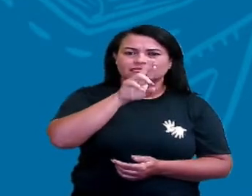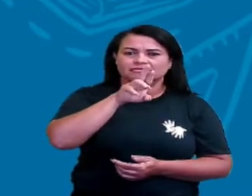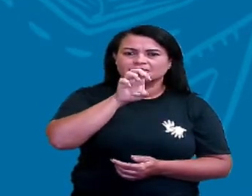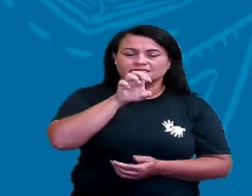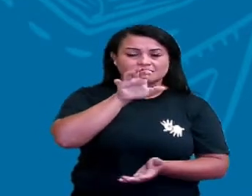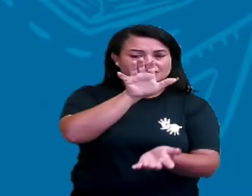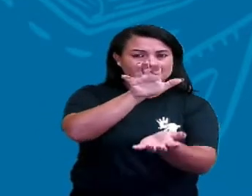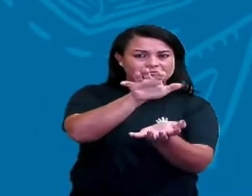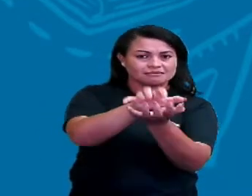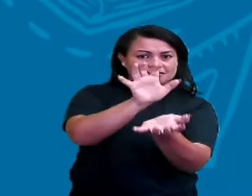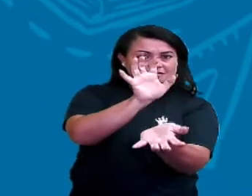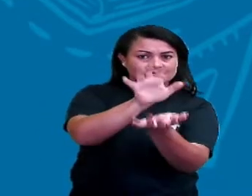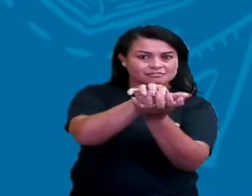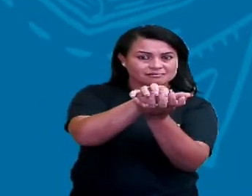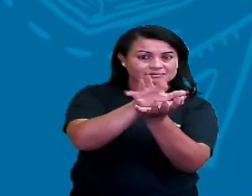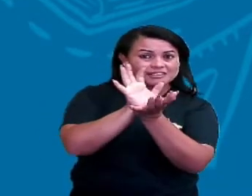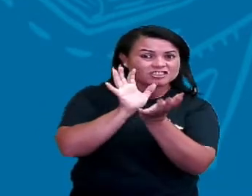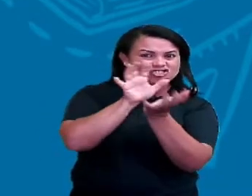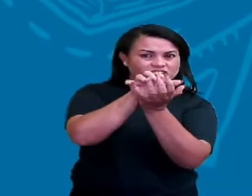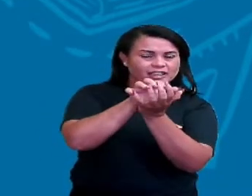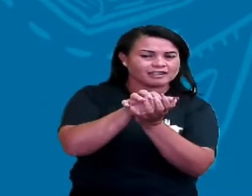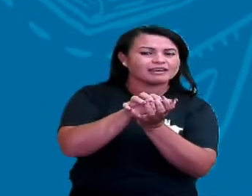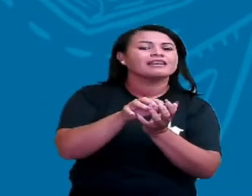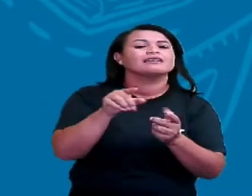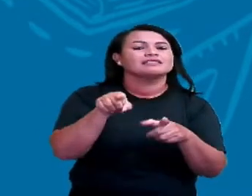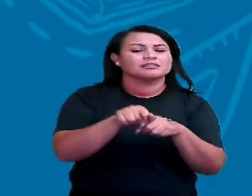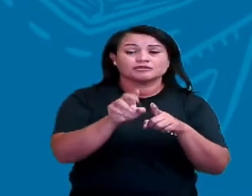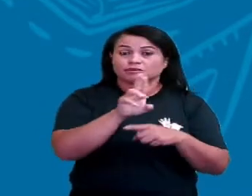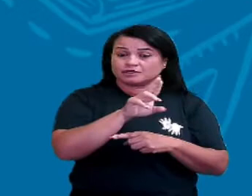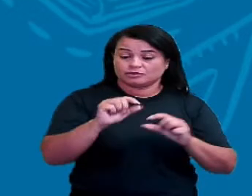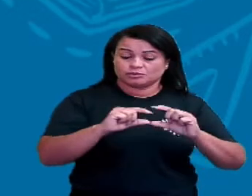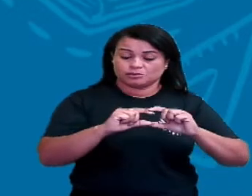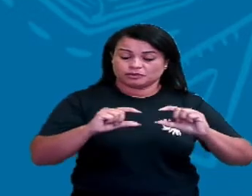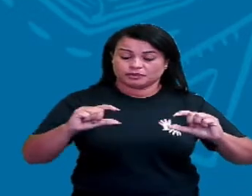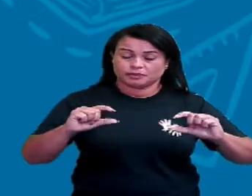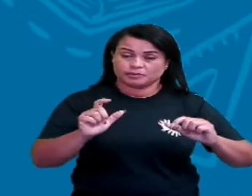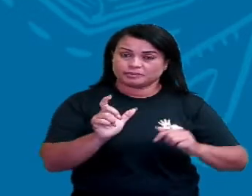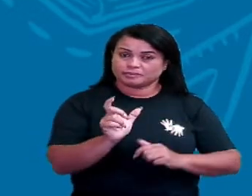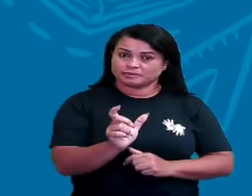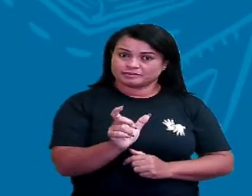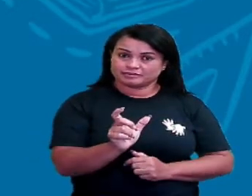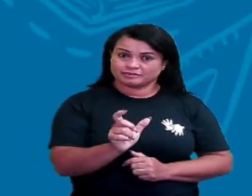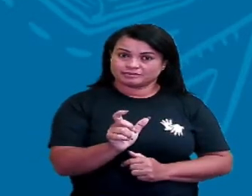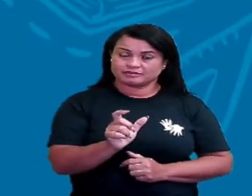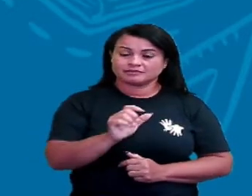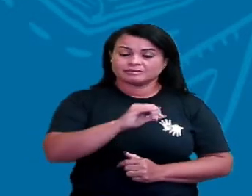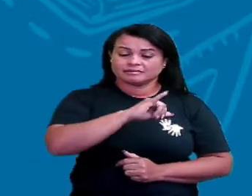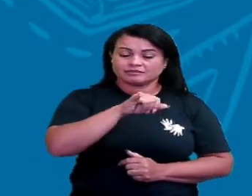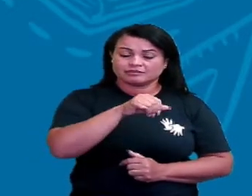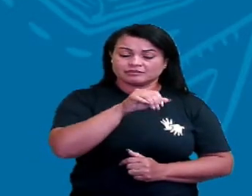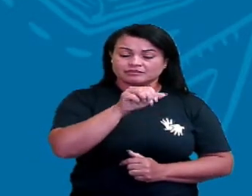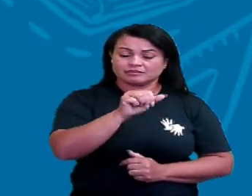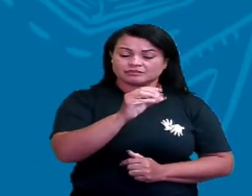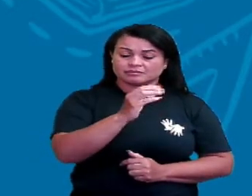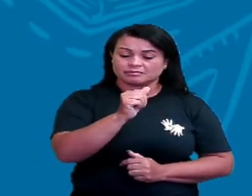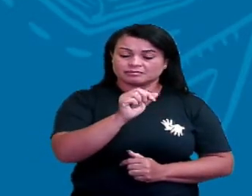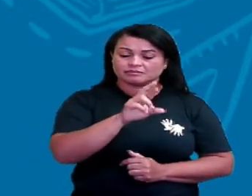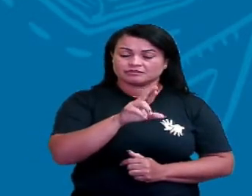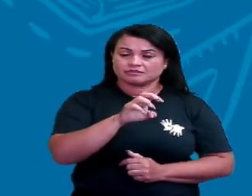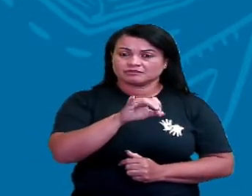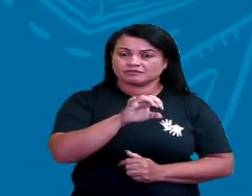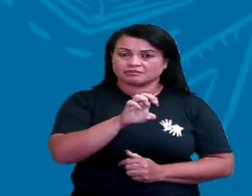Jacaré. Muito bem. Aqui embaixo nós temos escrito o nome jacaré.